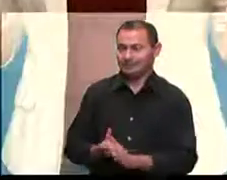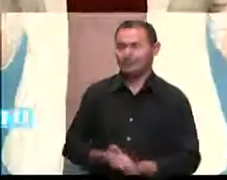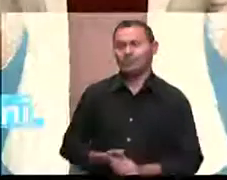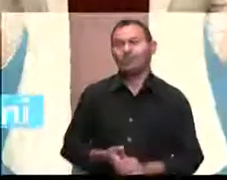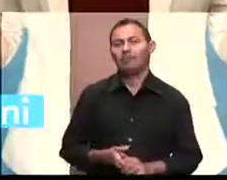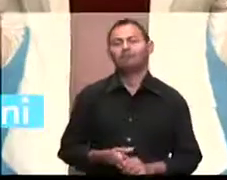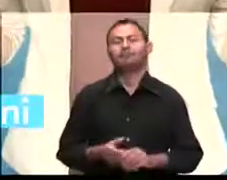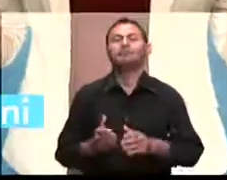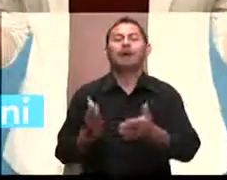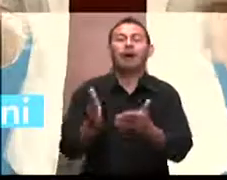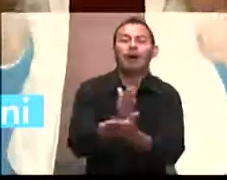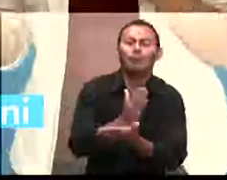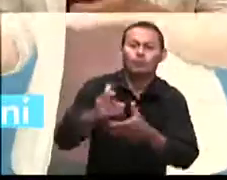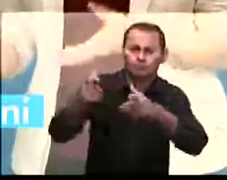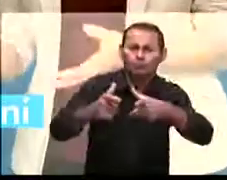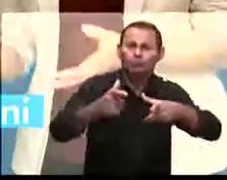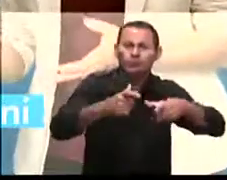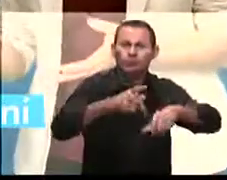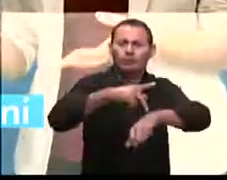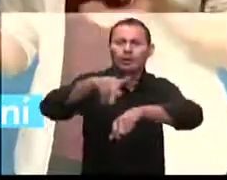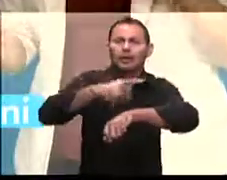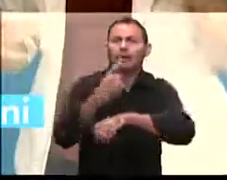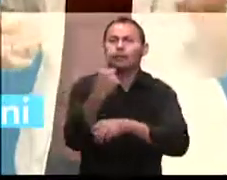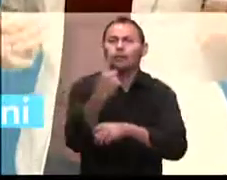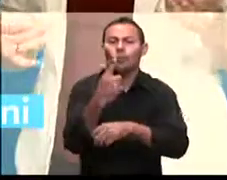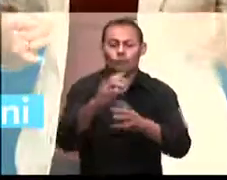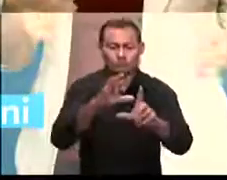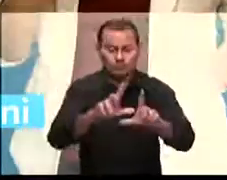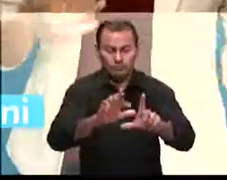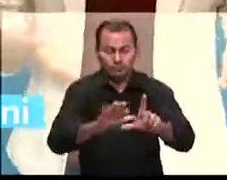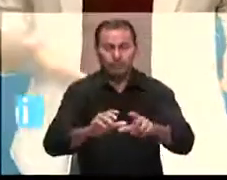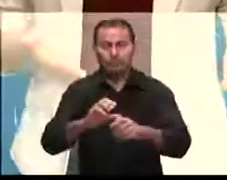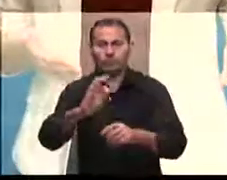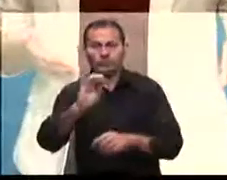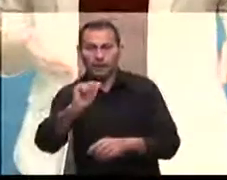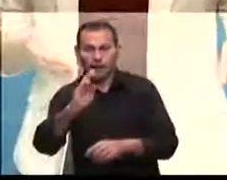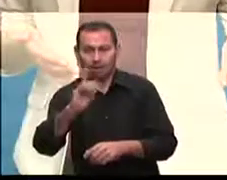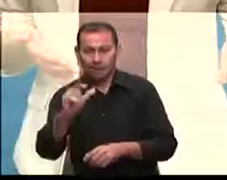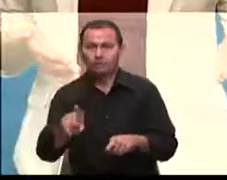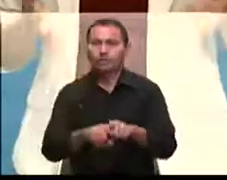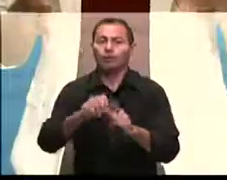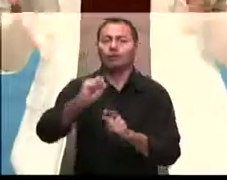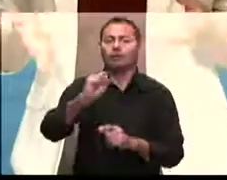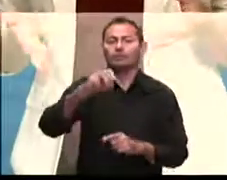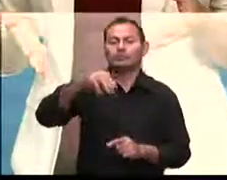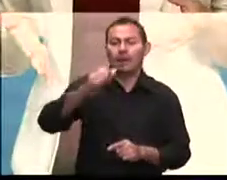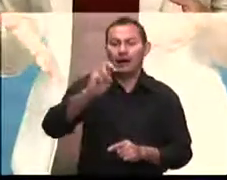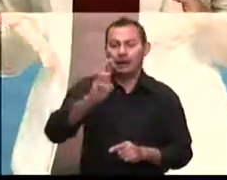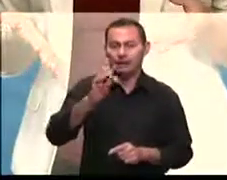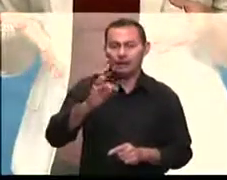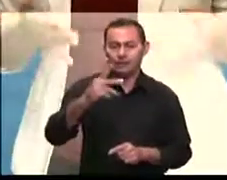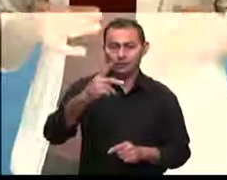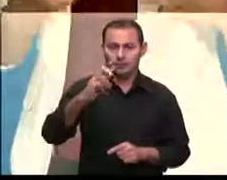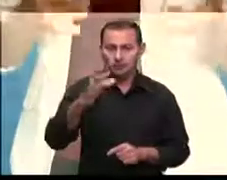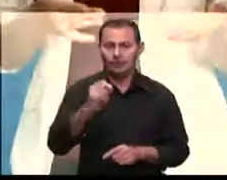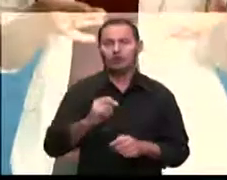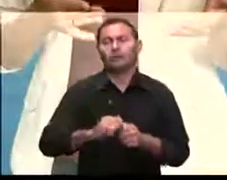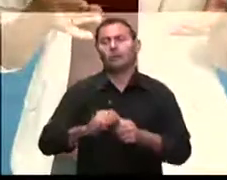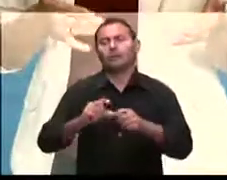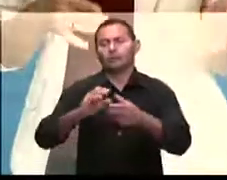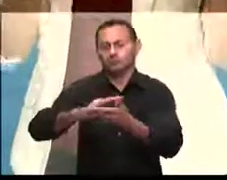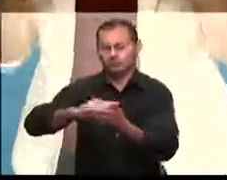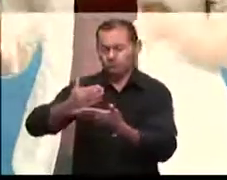Em alguns locais do país, com apenas um smartphone, um tablet ou um computador portátil, é possível fazer pesquisas com